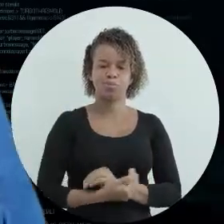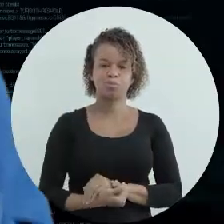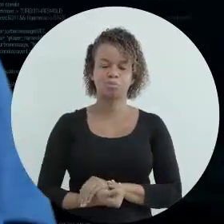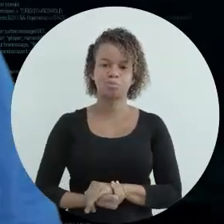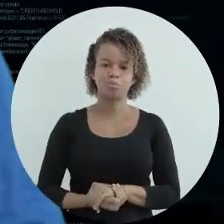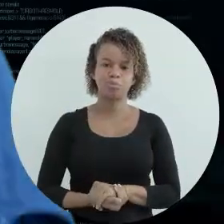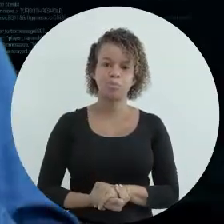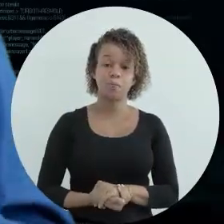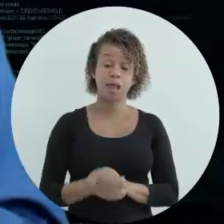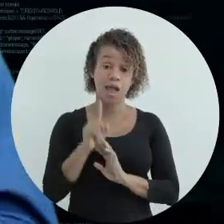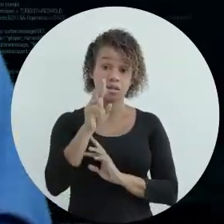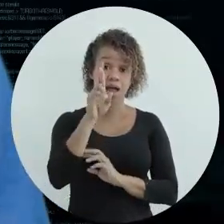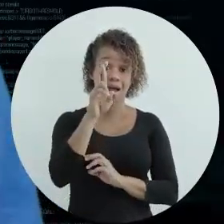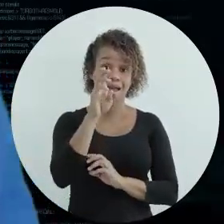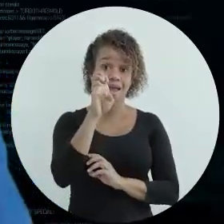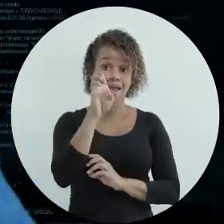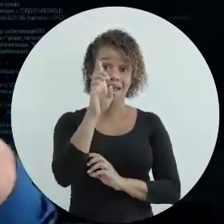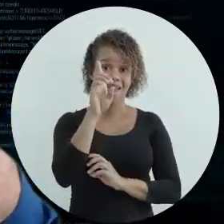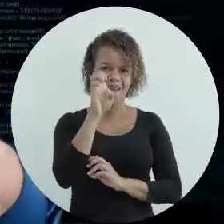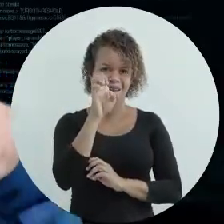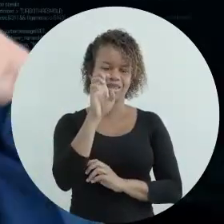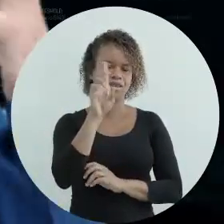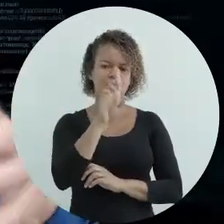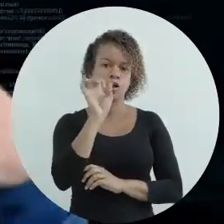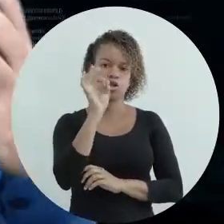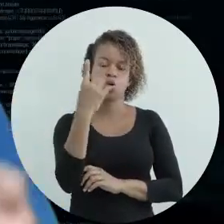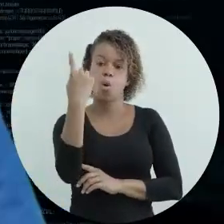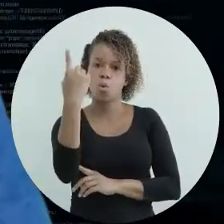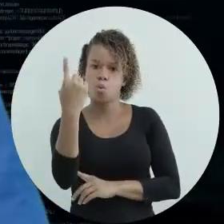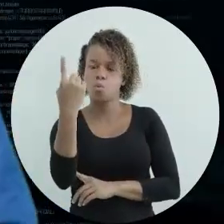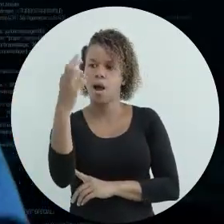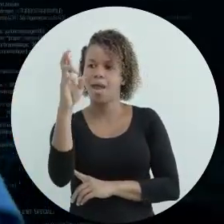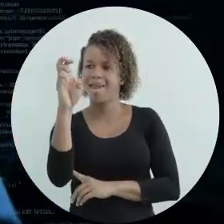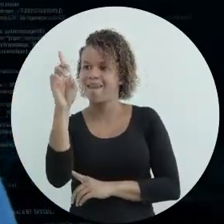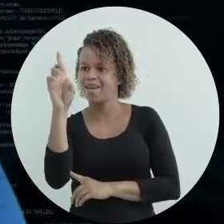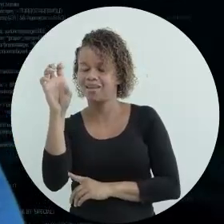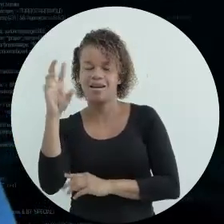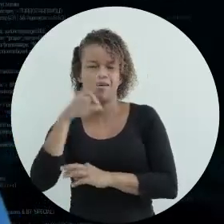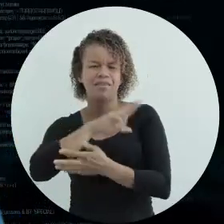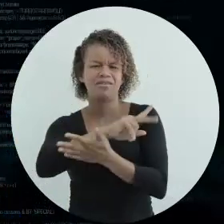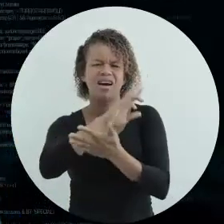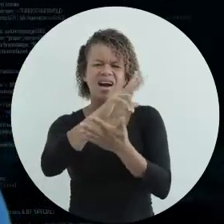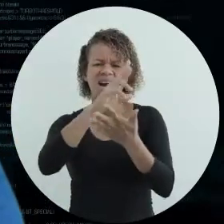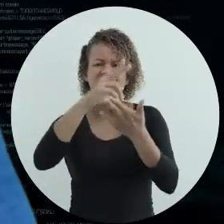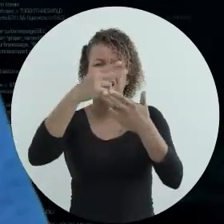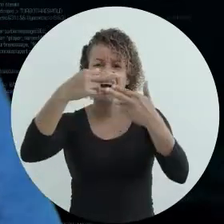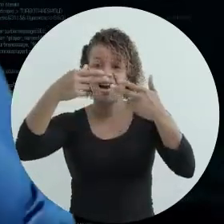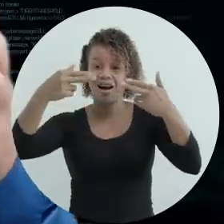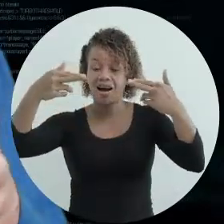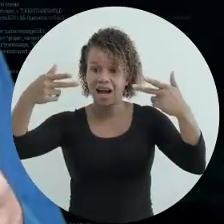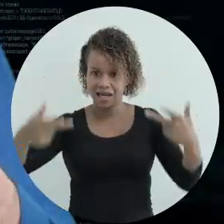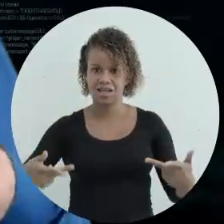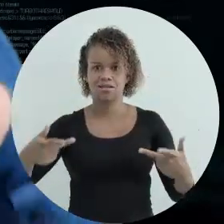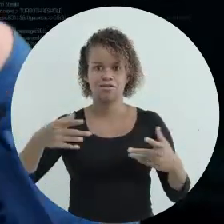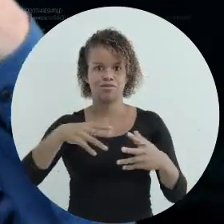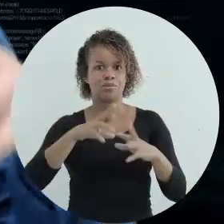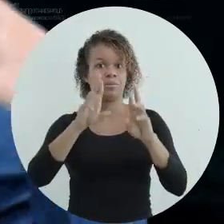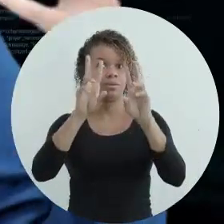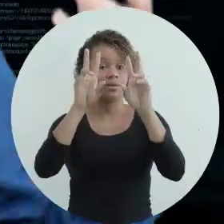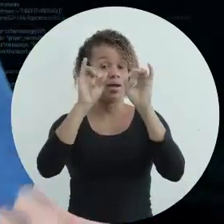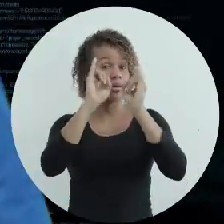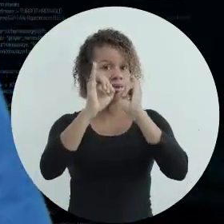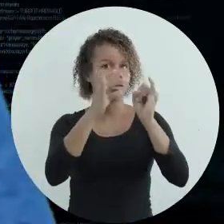ela não é só uma rede, ela é composta de várias e várias redes. Então a internet ela é conhecida como a rede